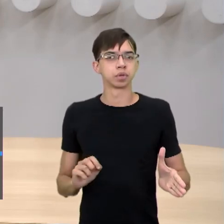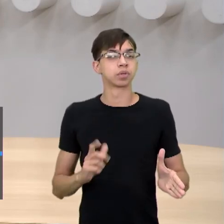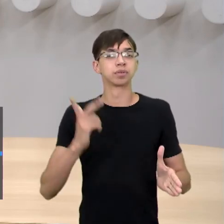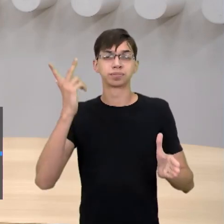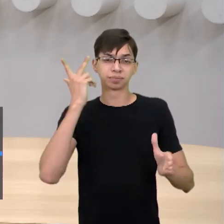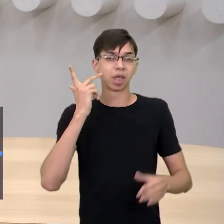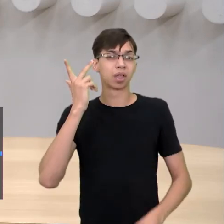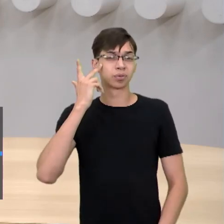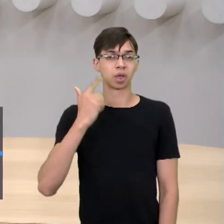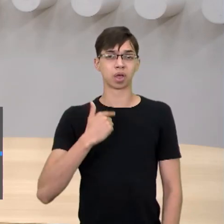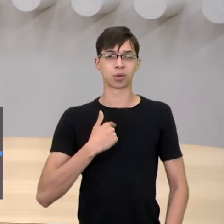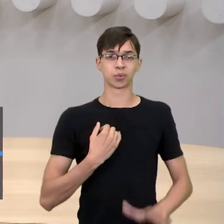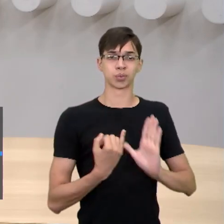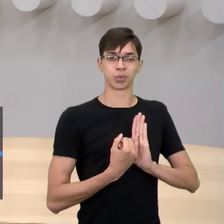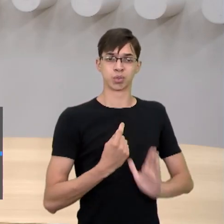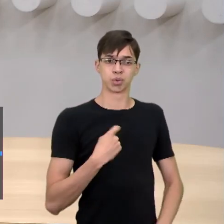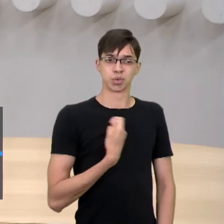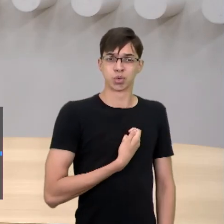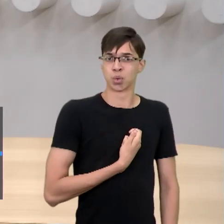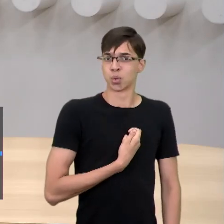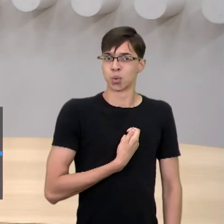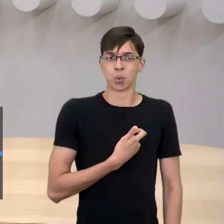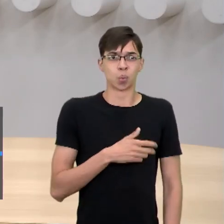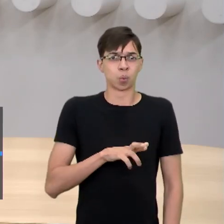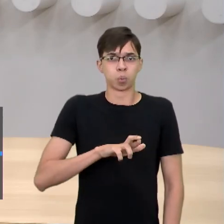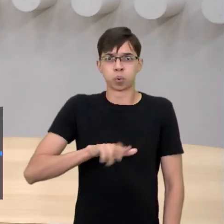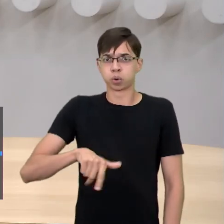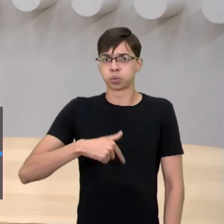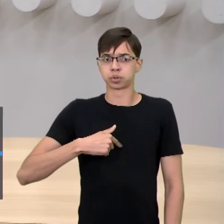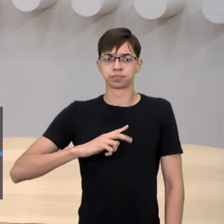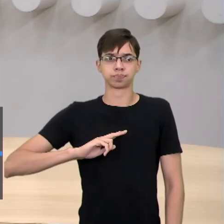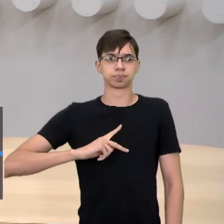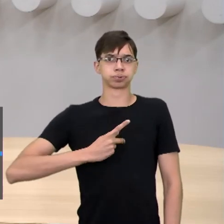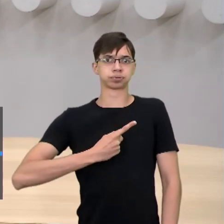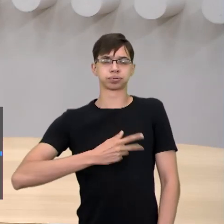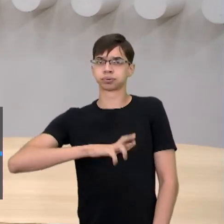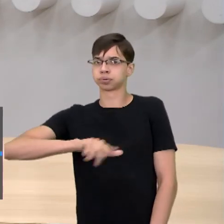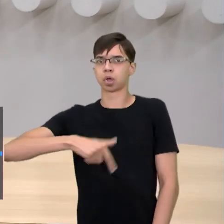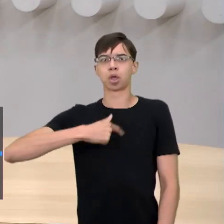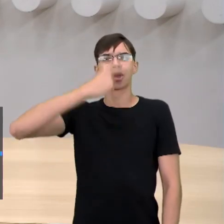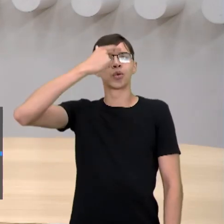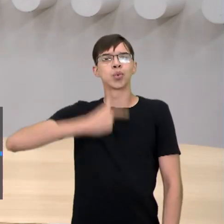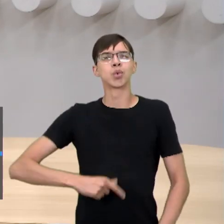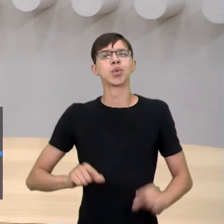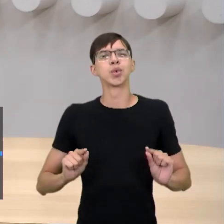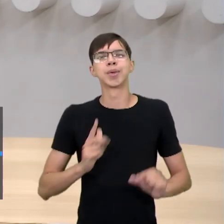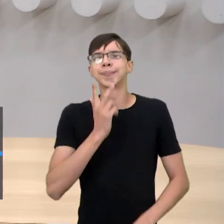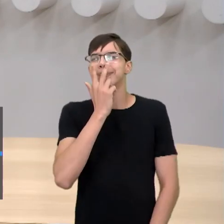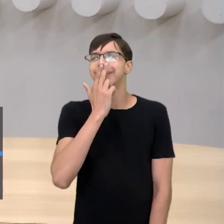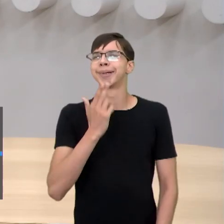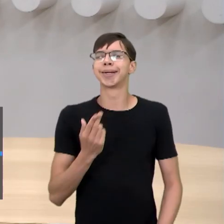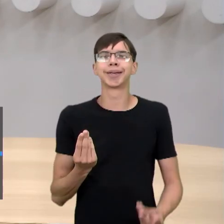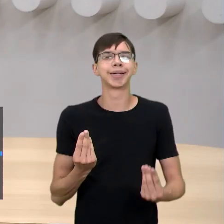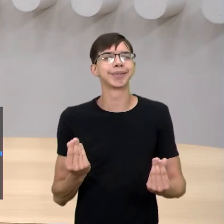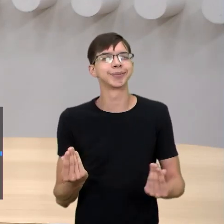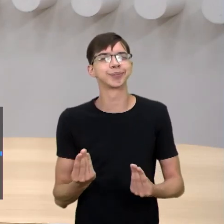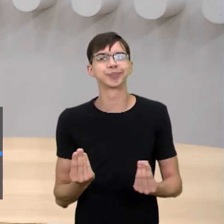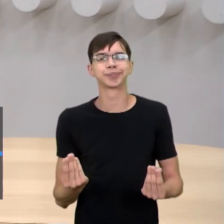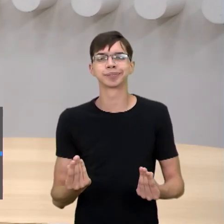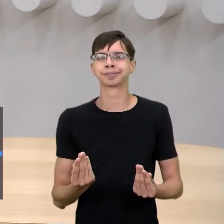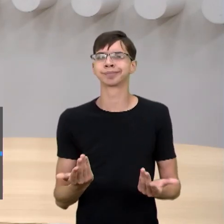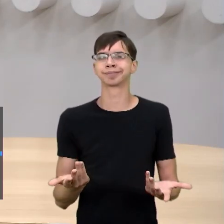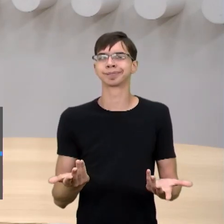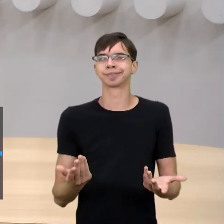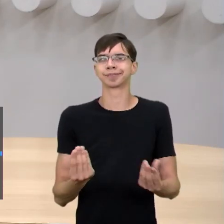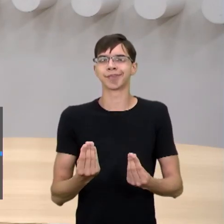ser eu, não é que eu não sou apegada à minha identidade ou que eu sou uma pessoa sem, sei lá,